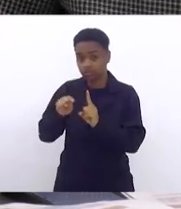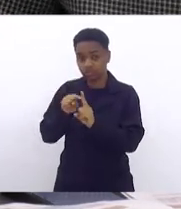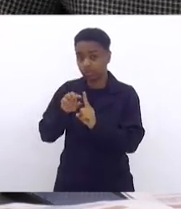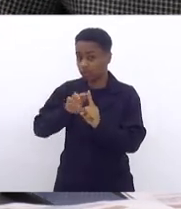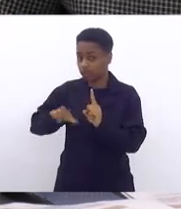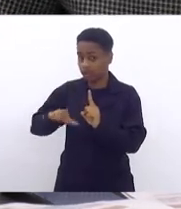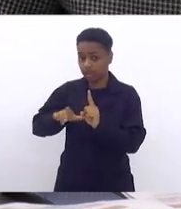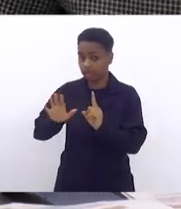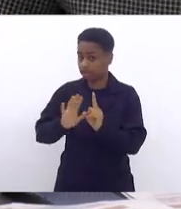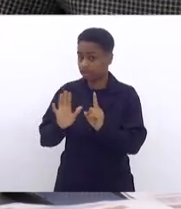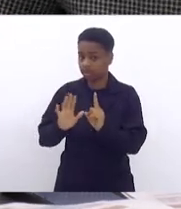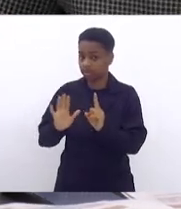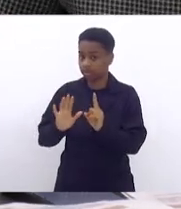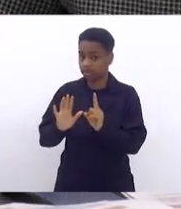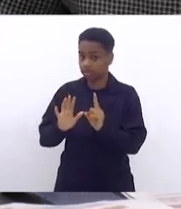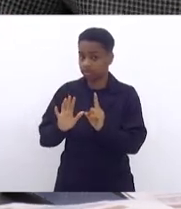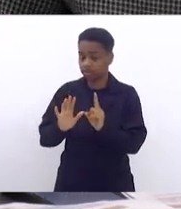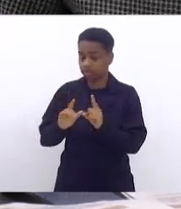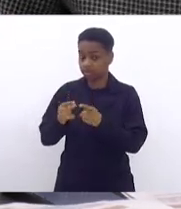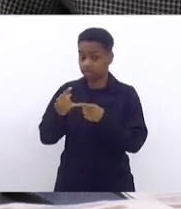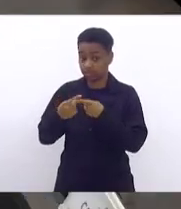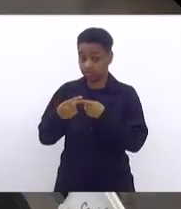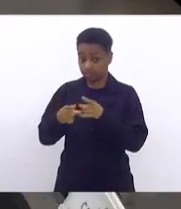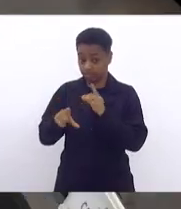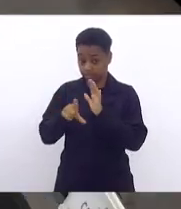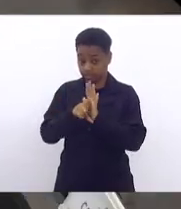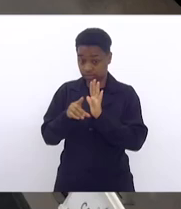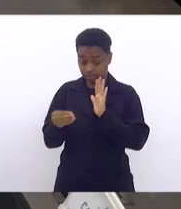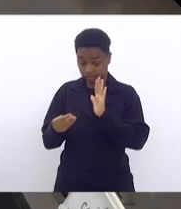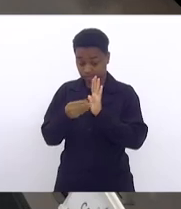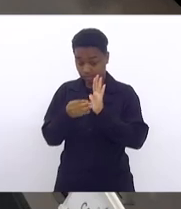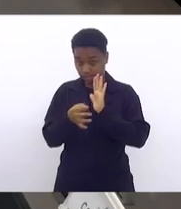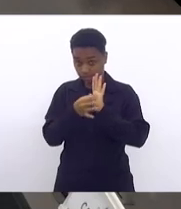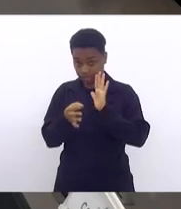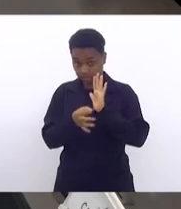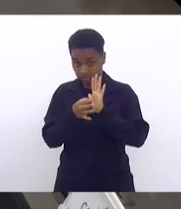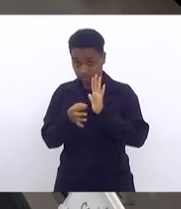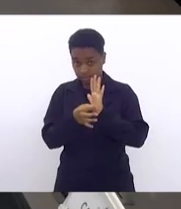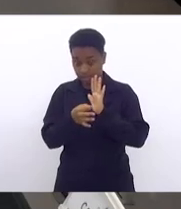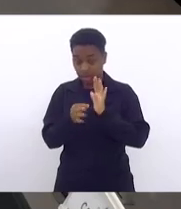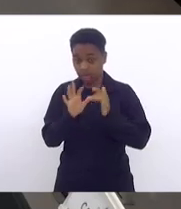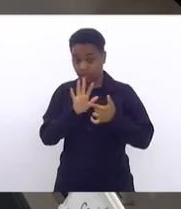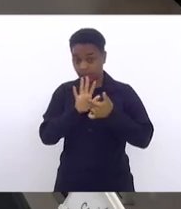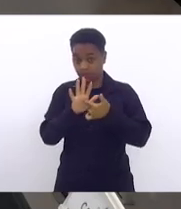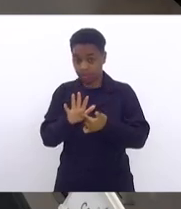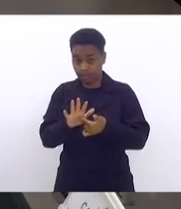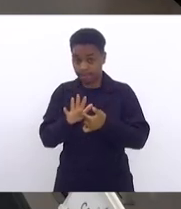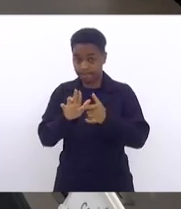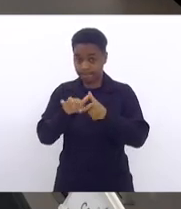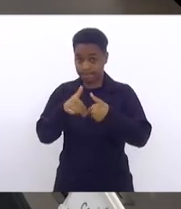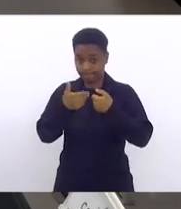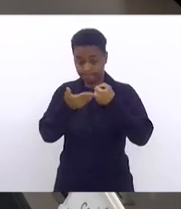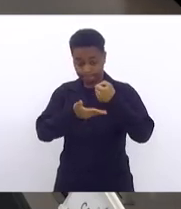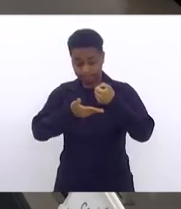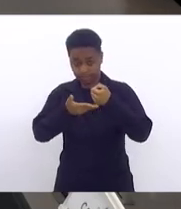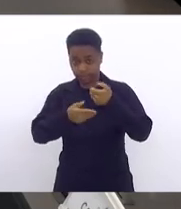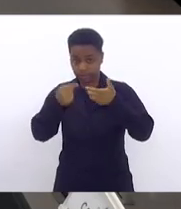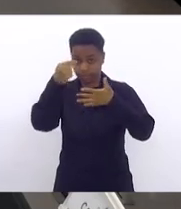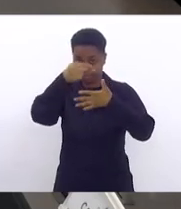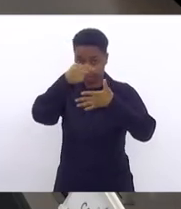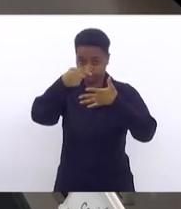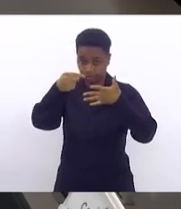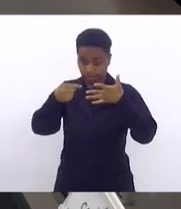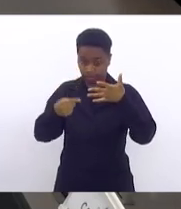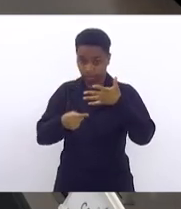do projeto. A lei que é mencionada no parecer, ela é colocada em razões de fundamentação, em obiter dictum,